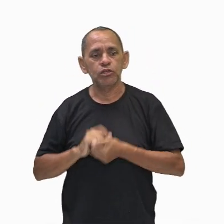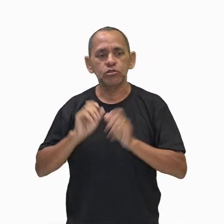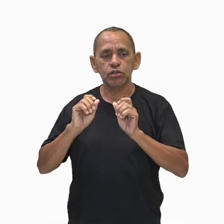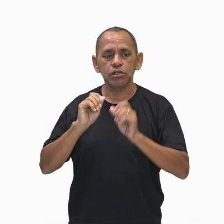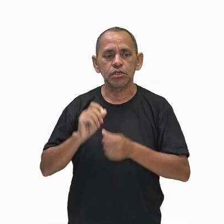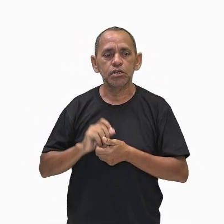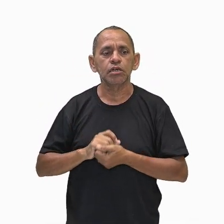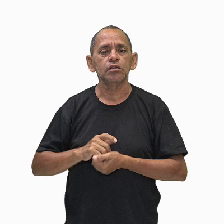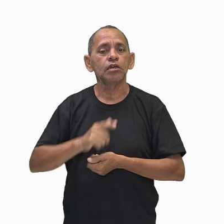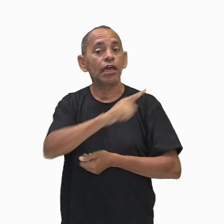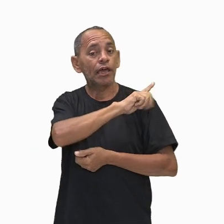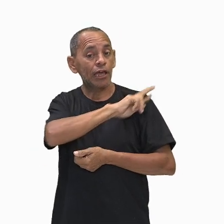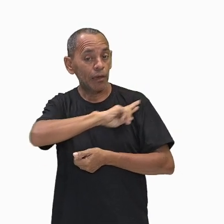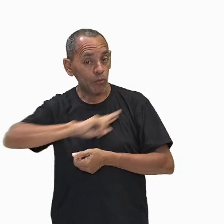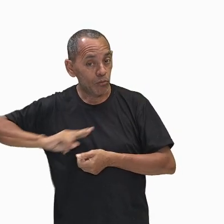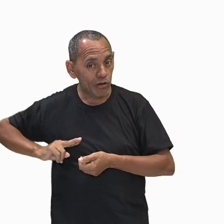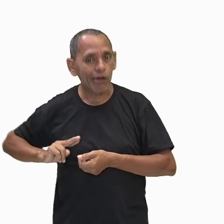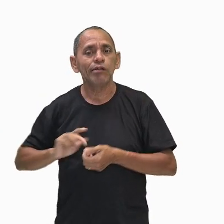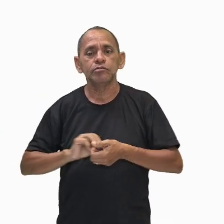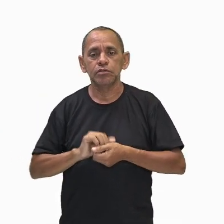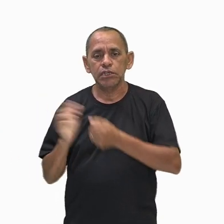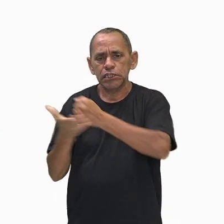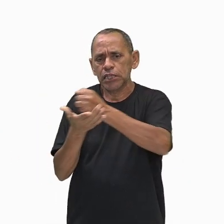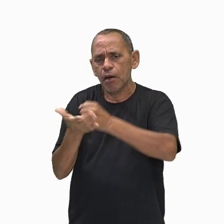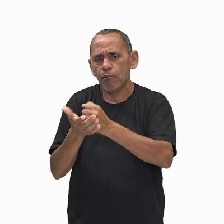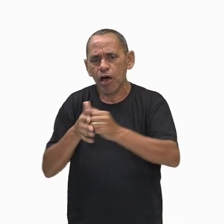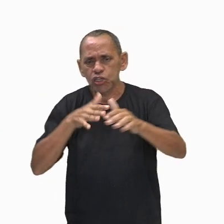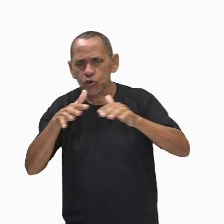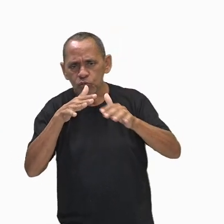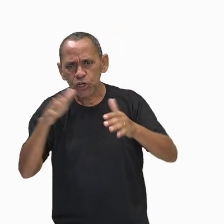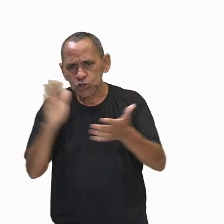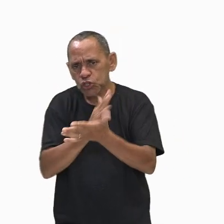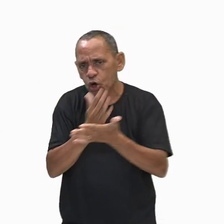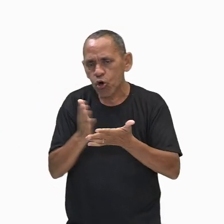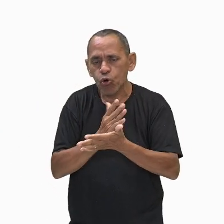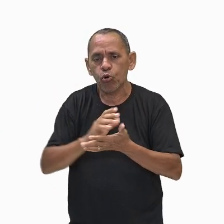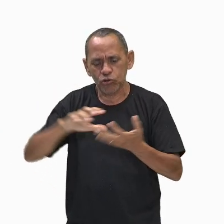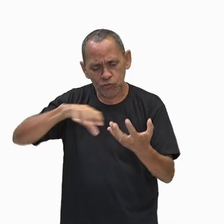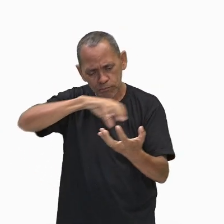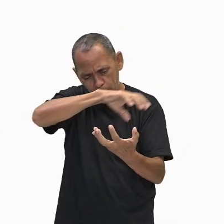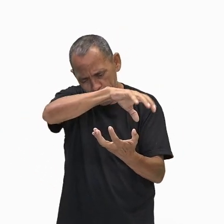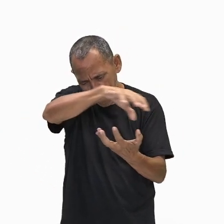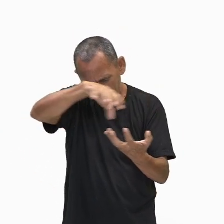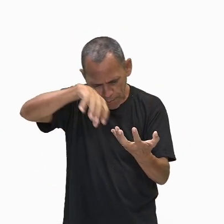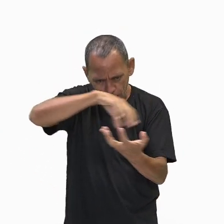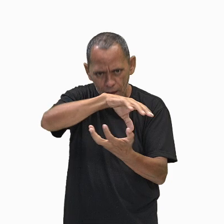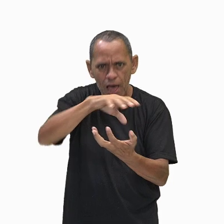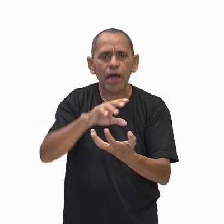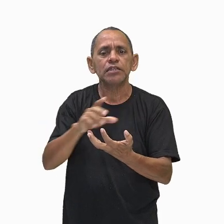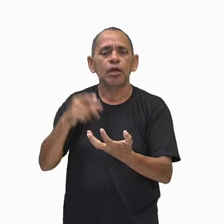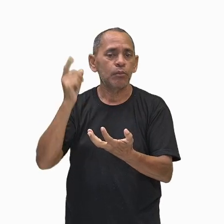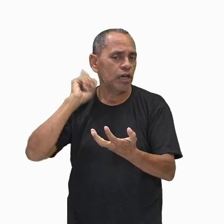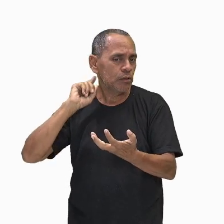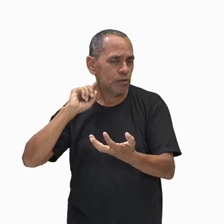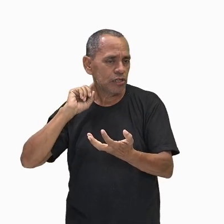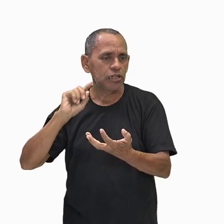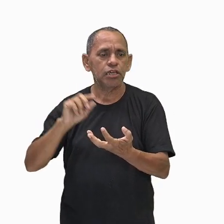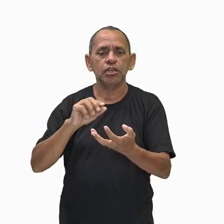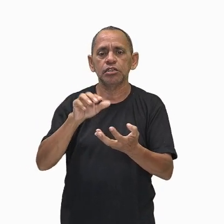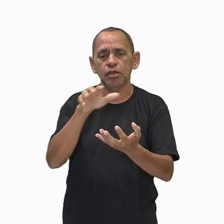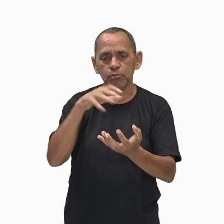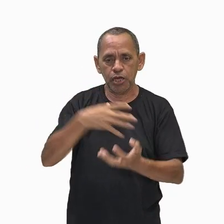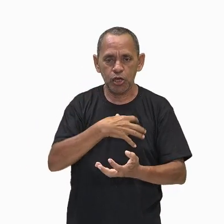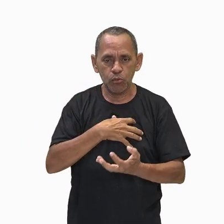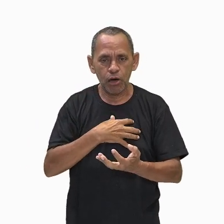estiveram, então, na raiz de alguns movimentos, como a Inconfidência Mineira, a Conjuração Baiana, Revolução Pernambucana